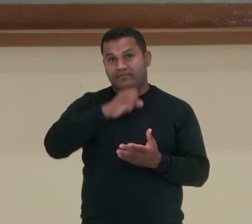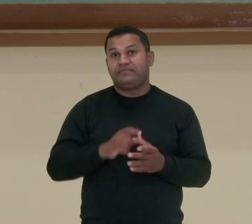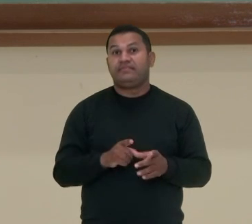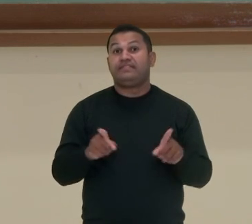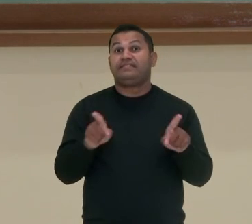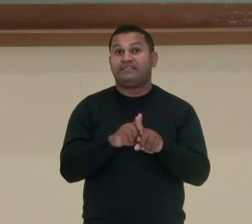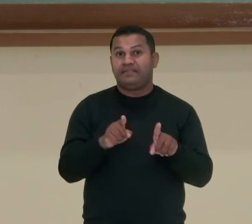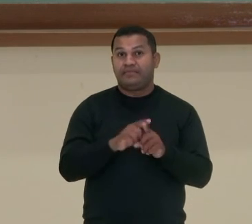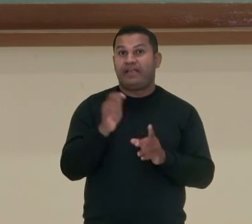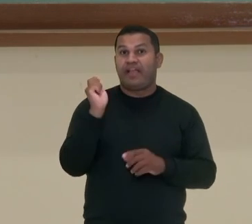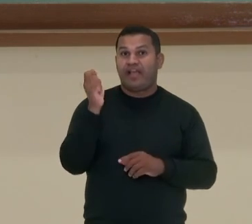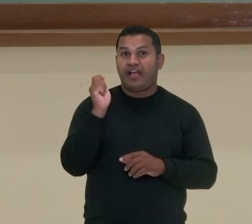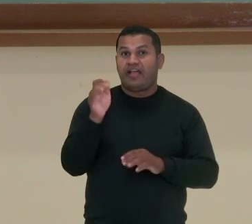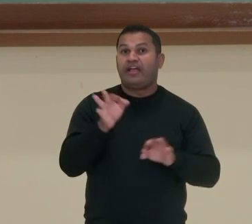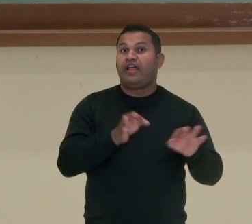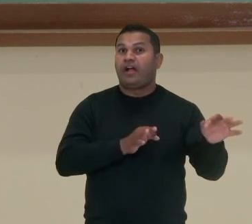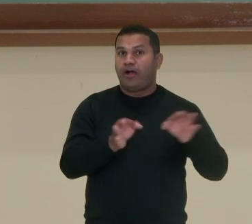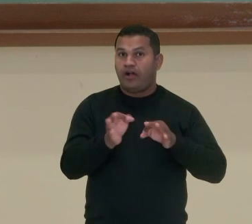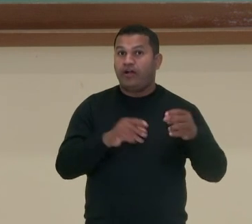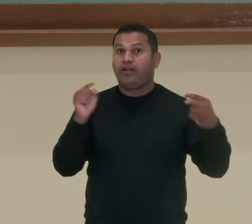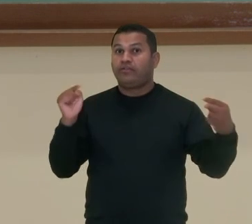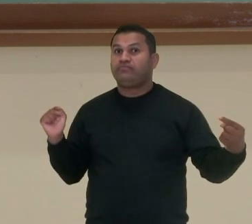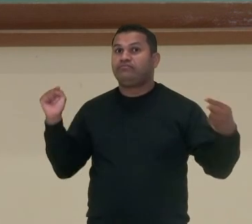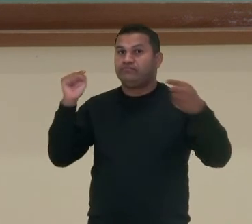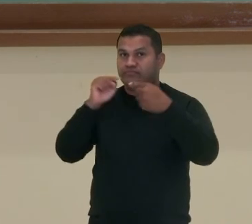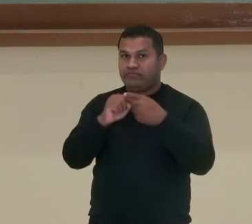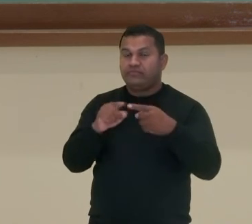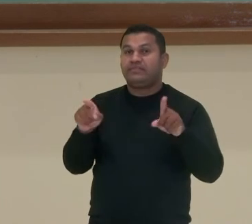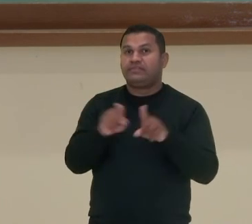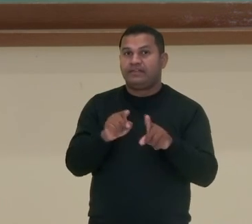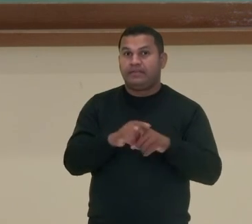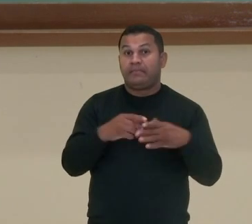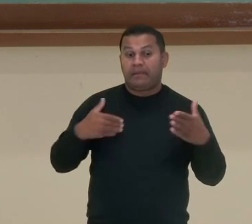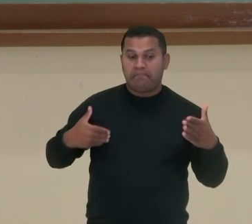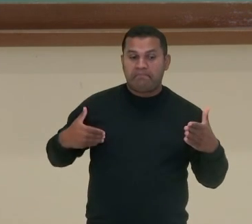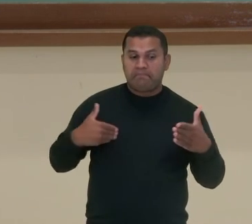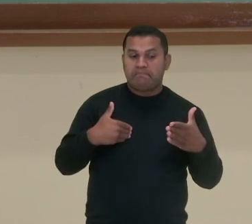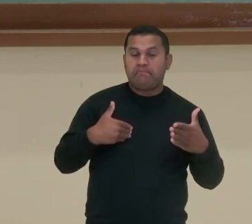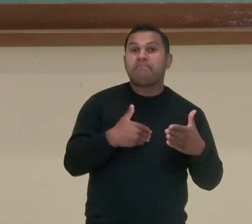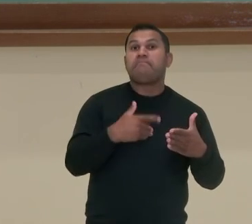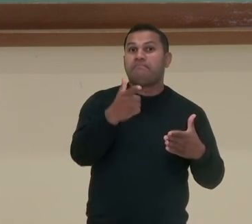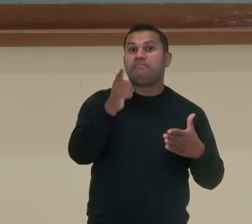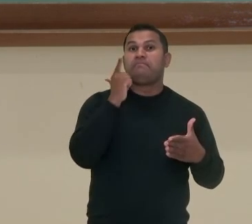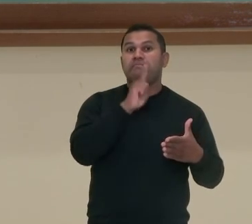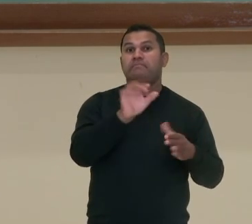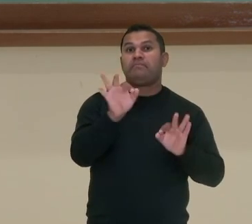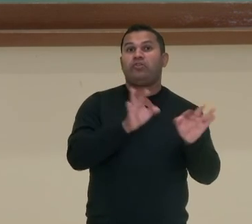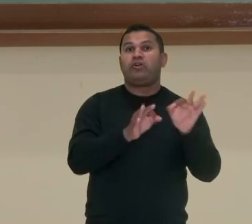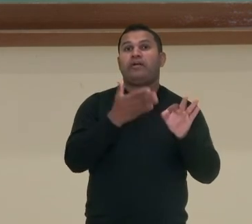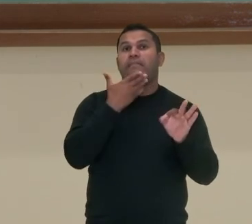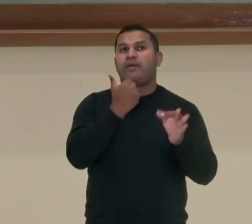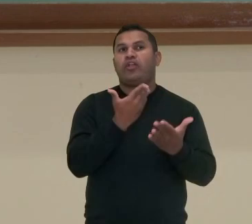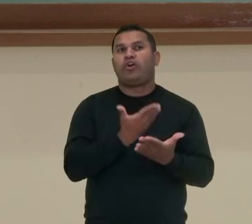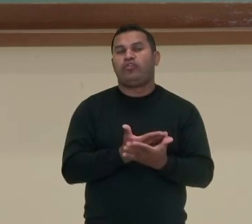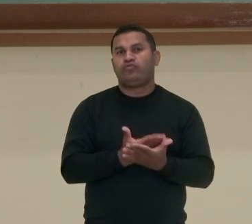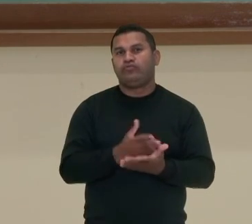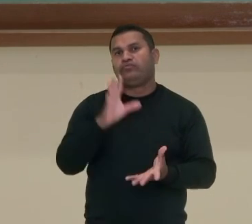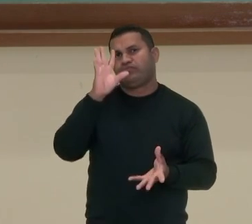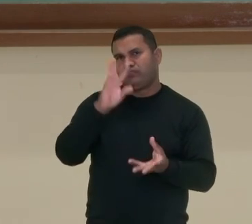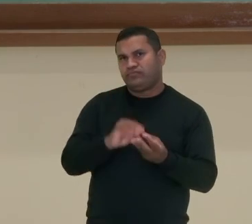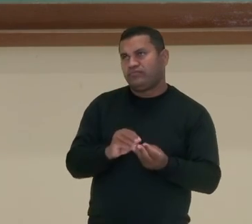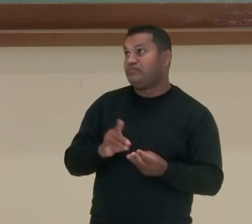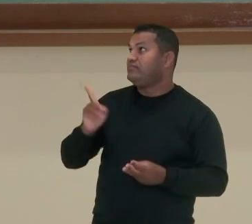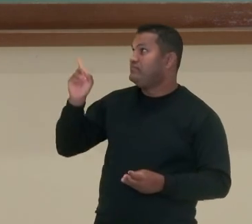que a agenda, a organização, a meta, assim como os prazos podem contribuir para um melhor aprendizado. Nossas referências